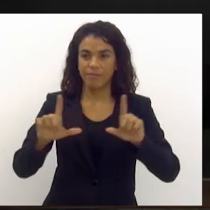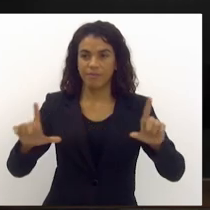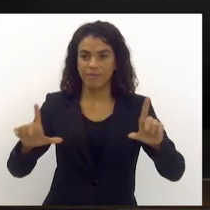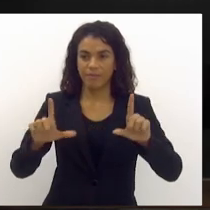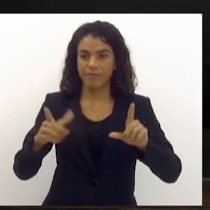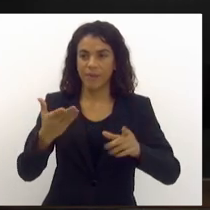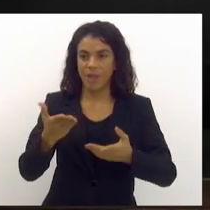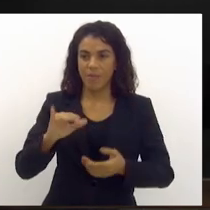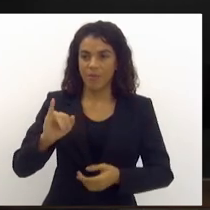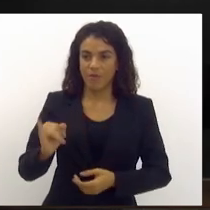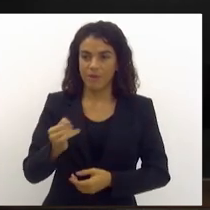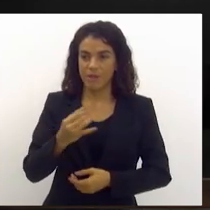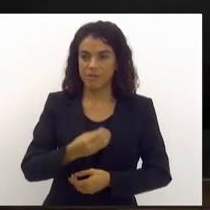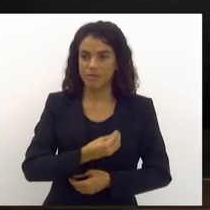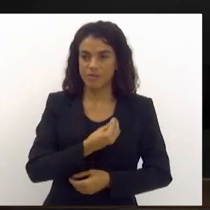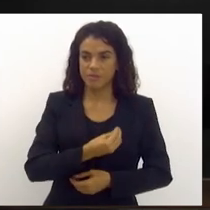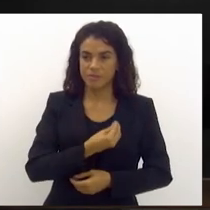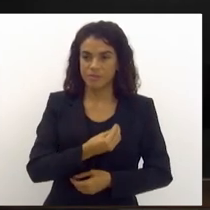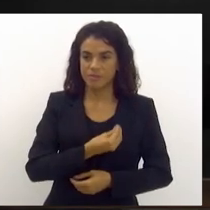sua presença